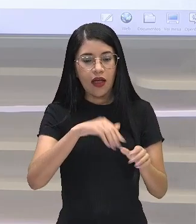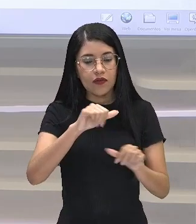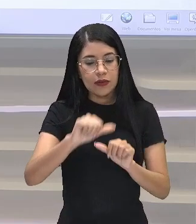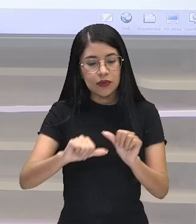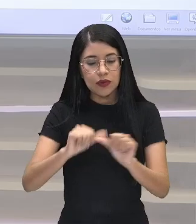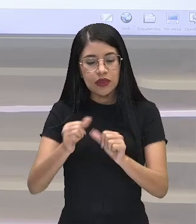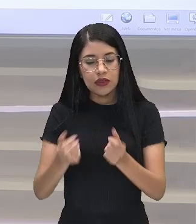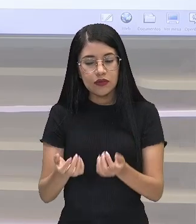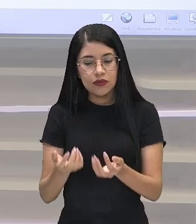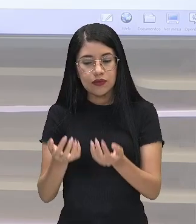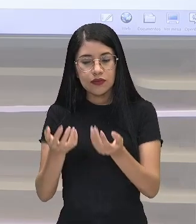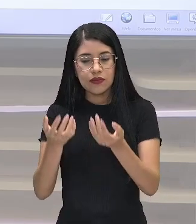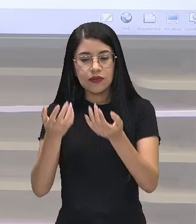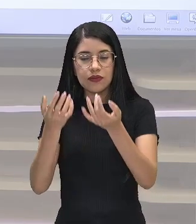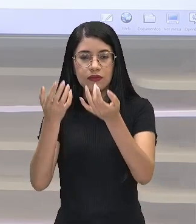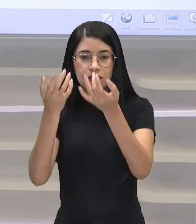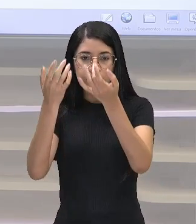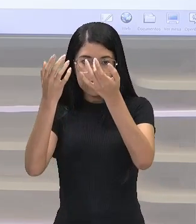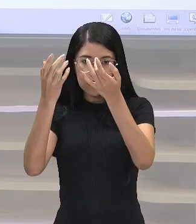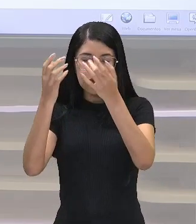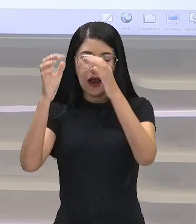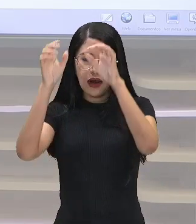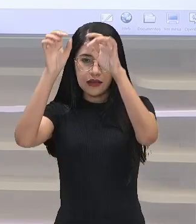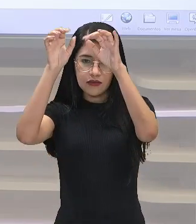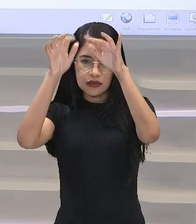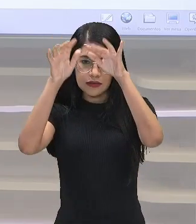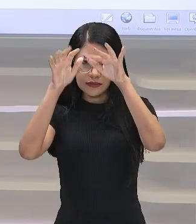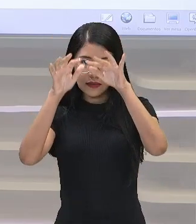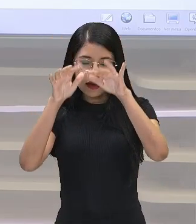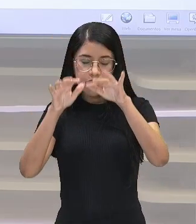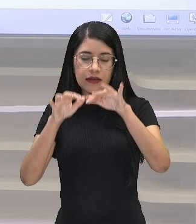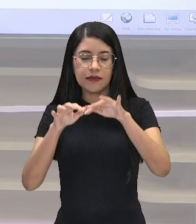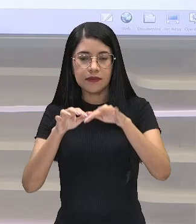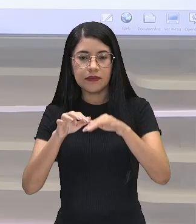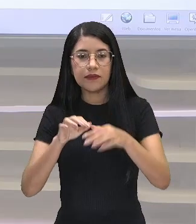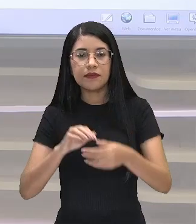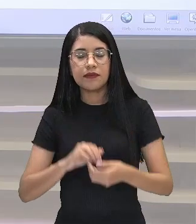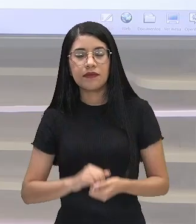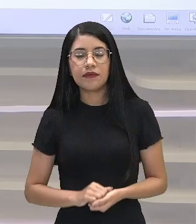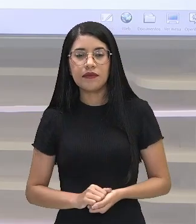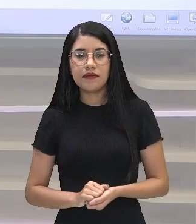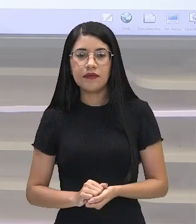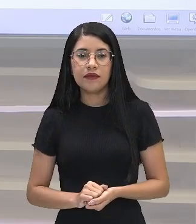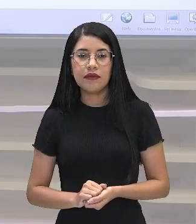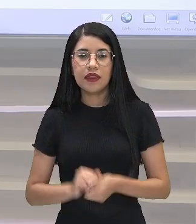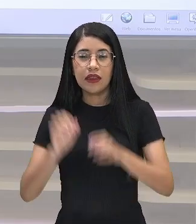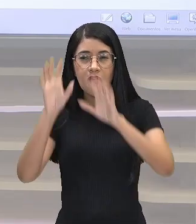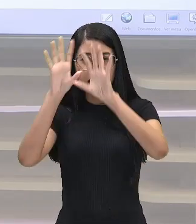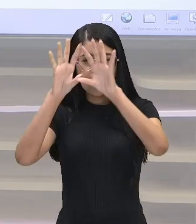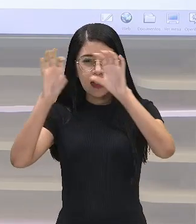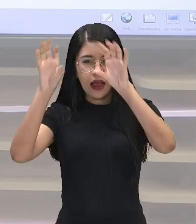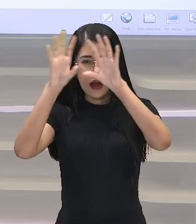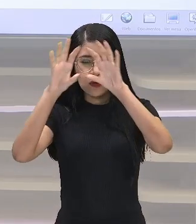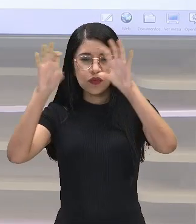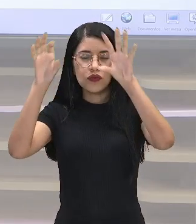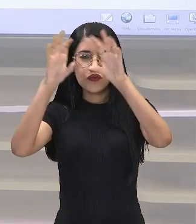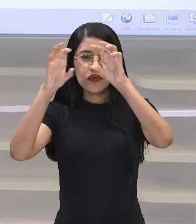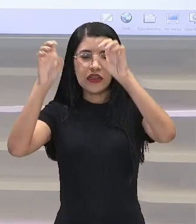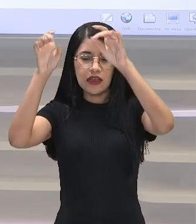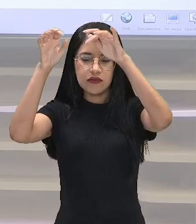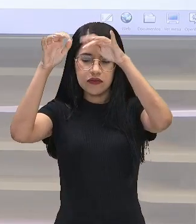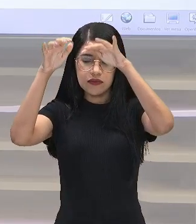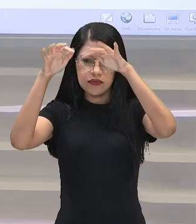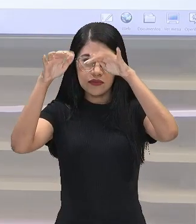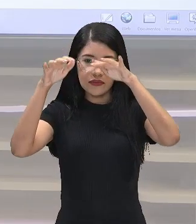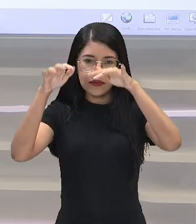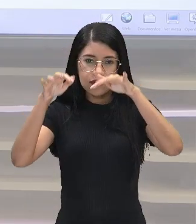físico e ela suba, ela vira vapor e vai formar ali, vai formar as nuvens para